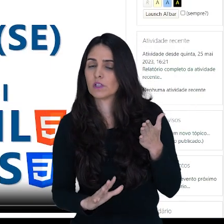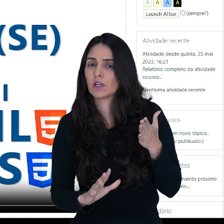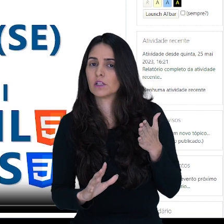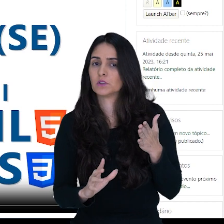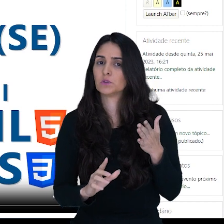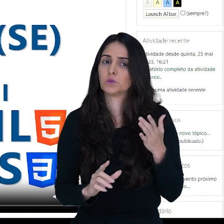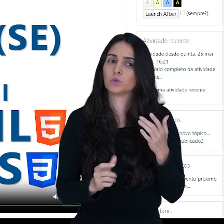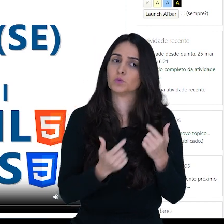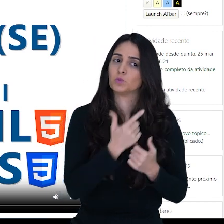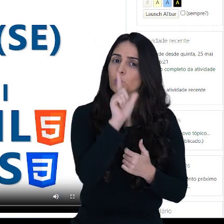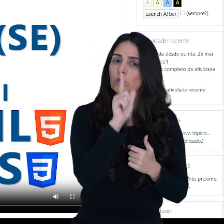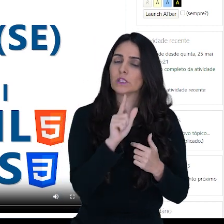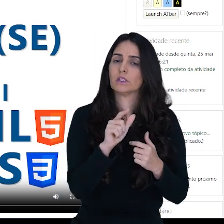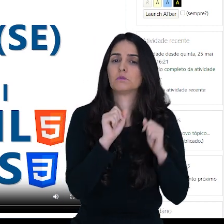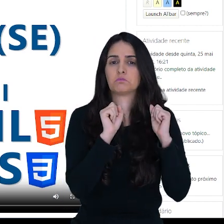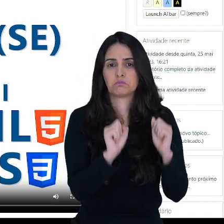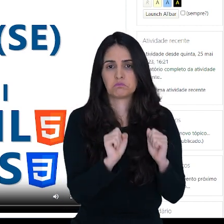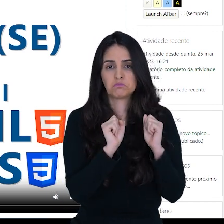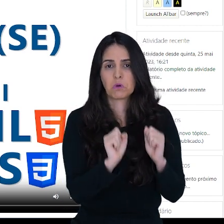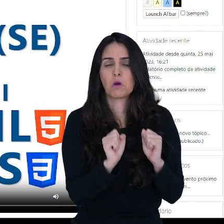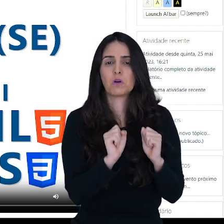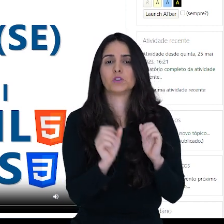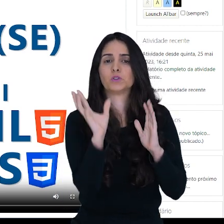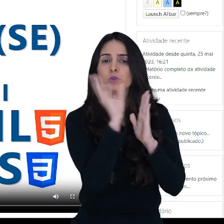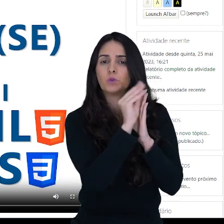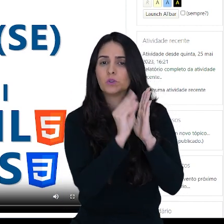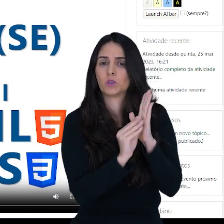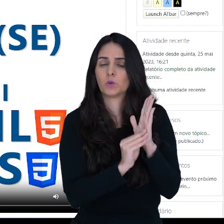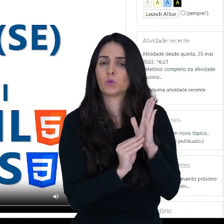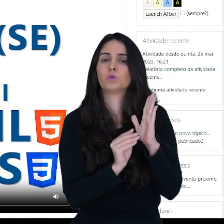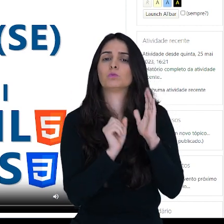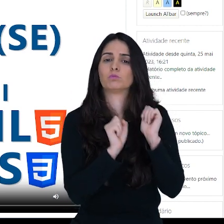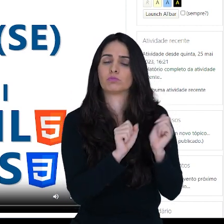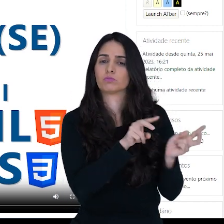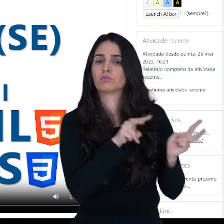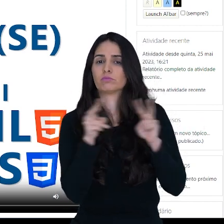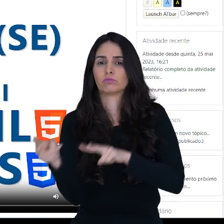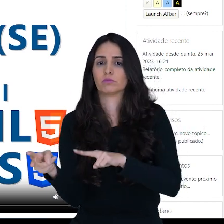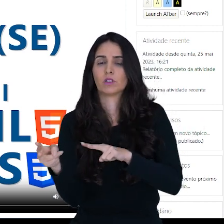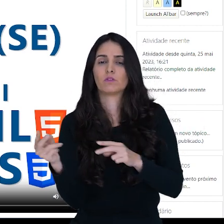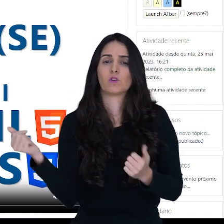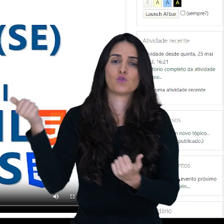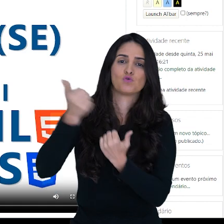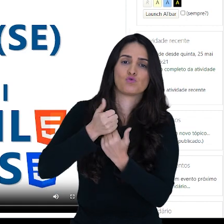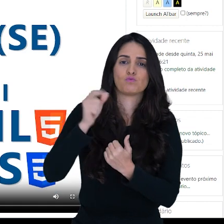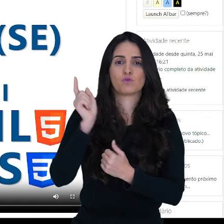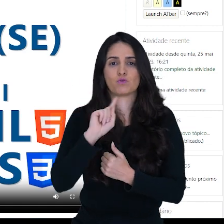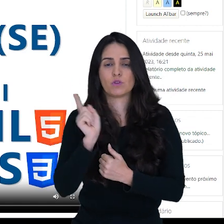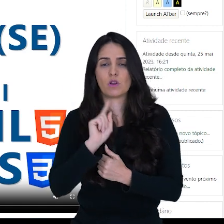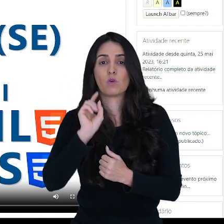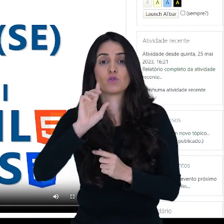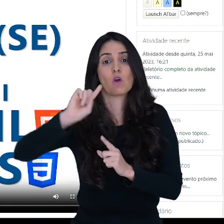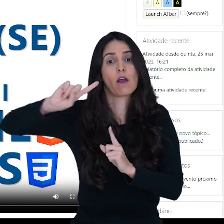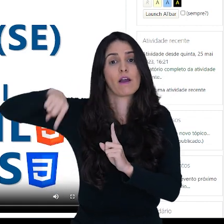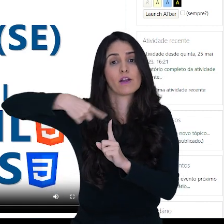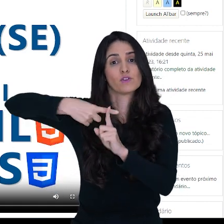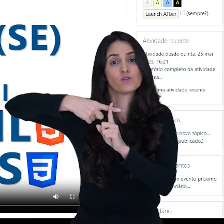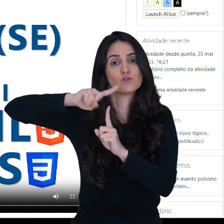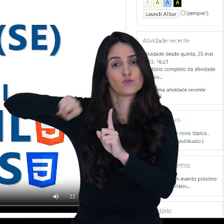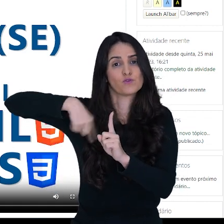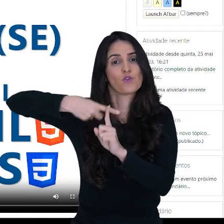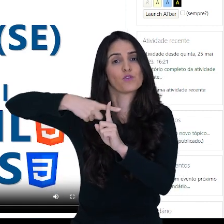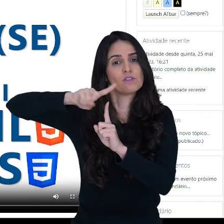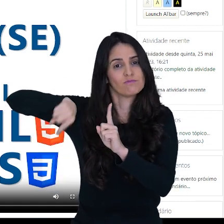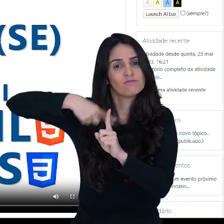sala vazia Mas se você quiser importar só uma atividade uma parte de uma outra sala você pode para uma sala que tem conteúdo tá ele não